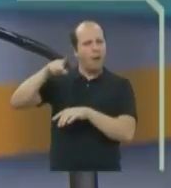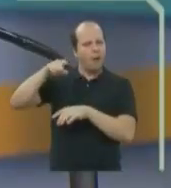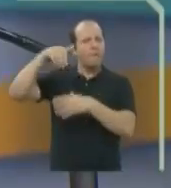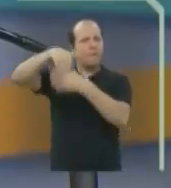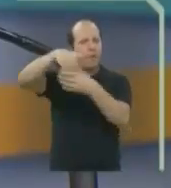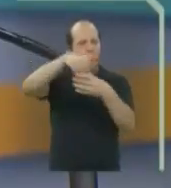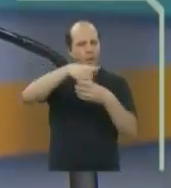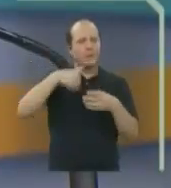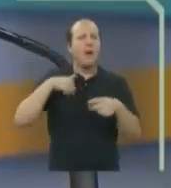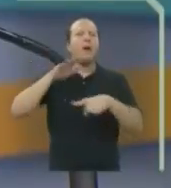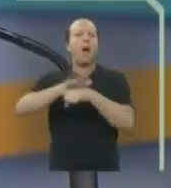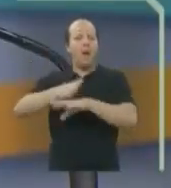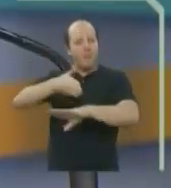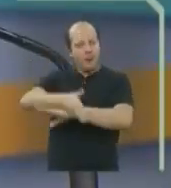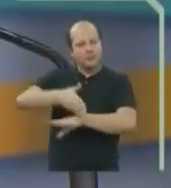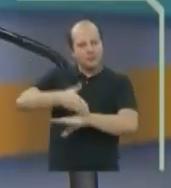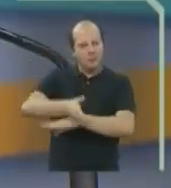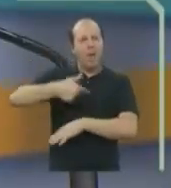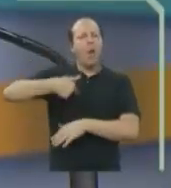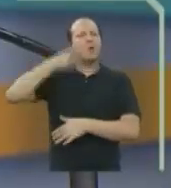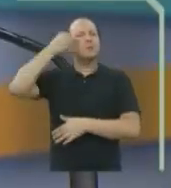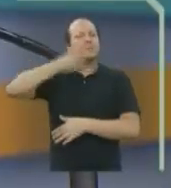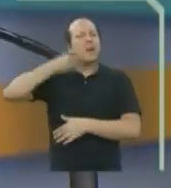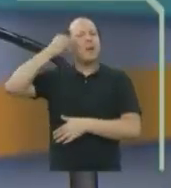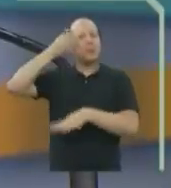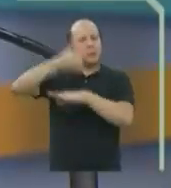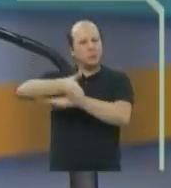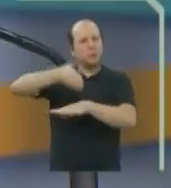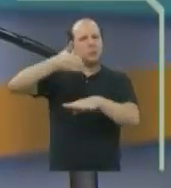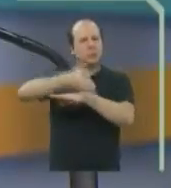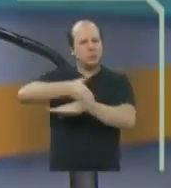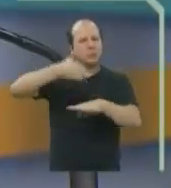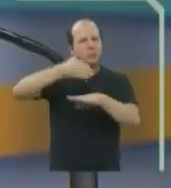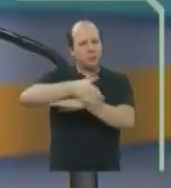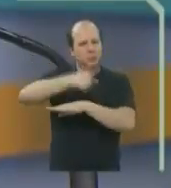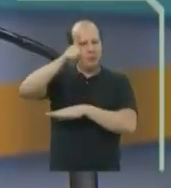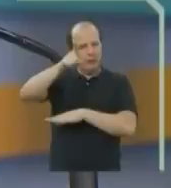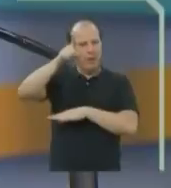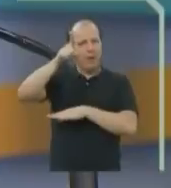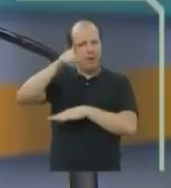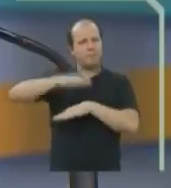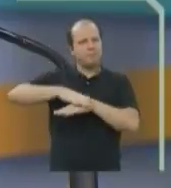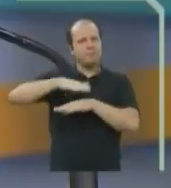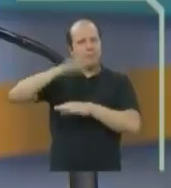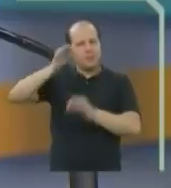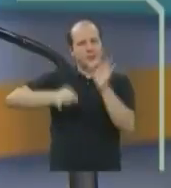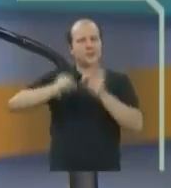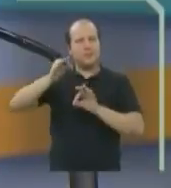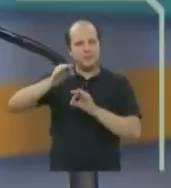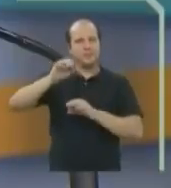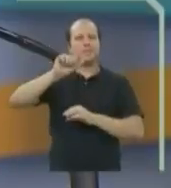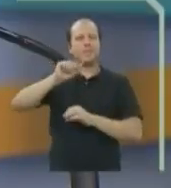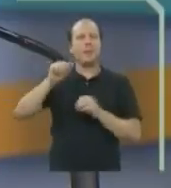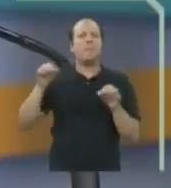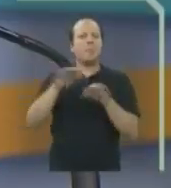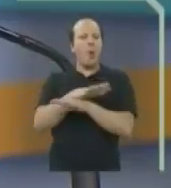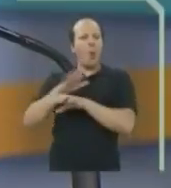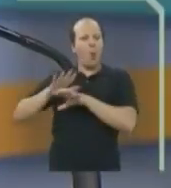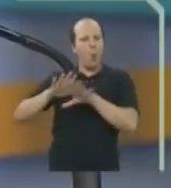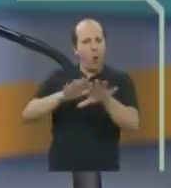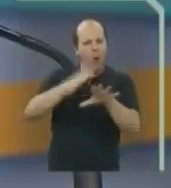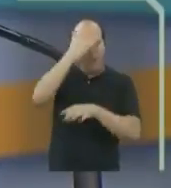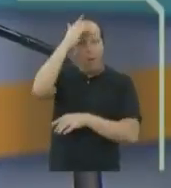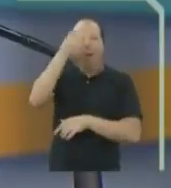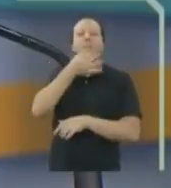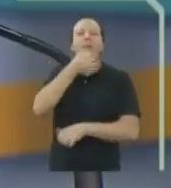minha experiência longa, de frequência a essas galerias, posso te garantir, galeria cheia muda a